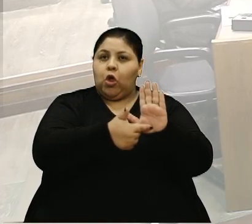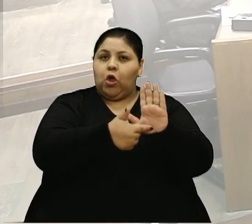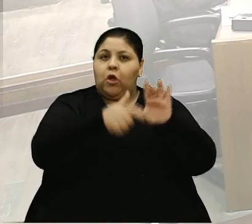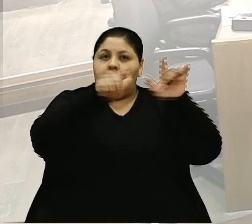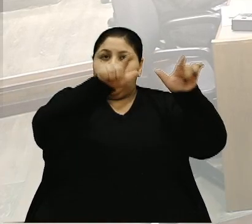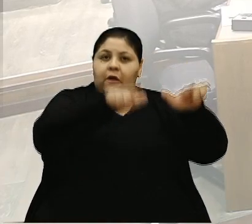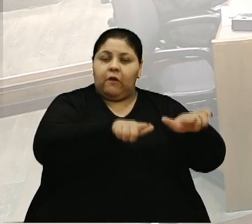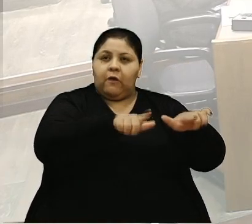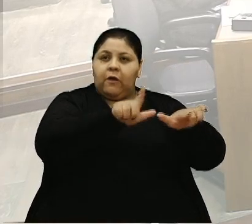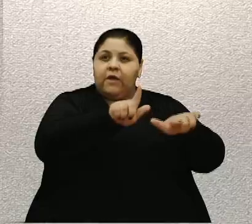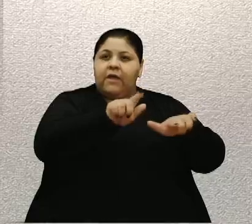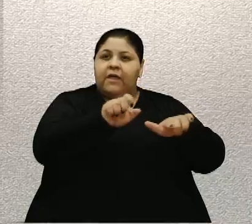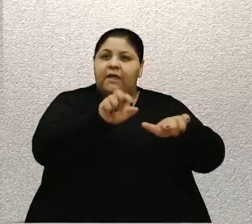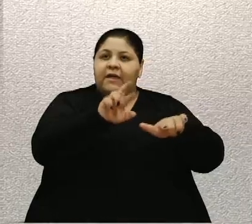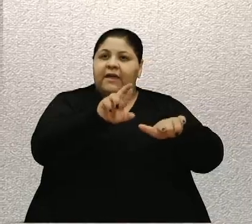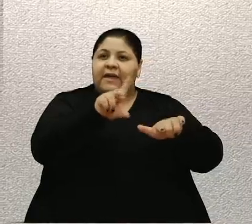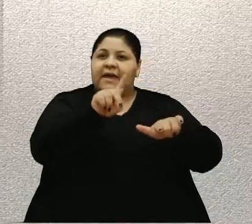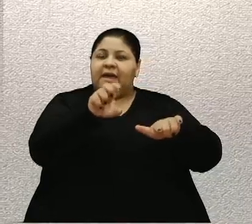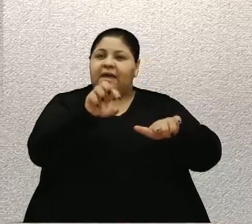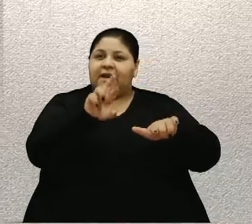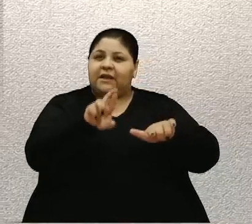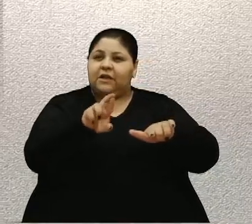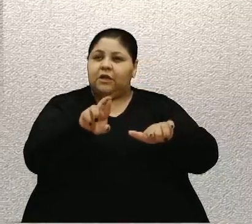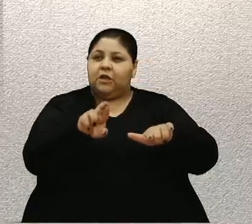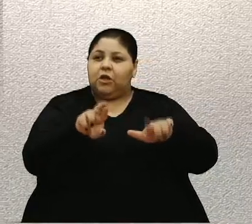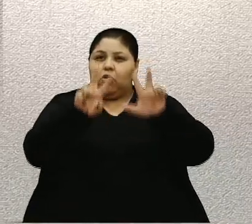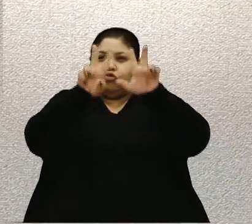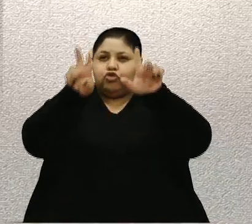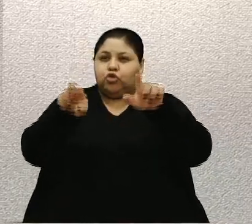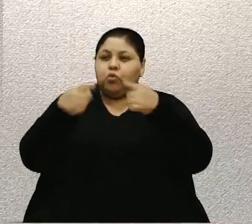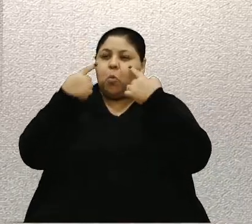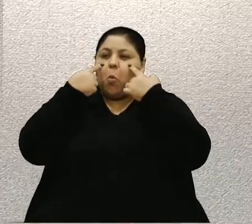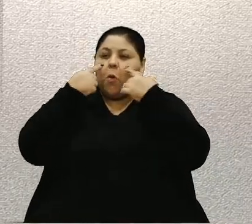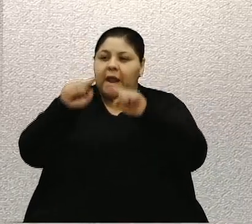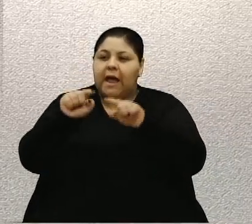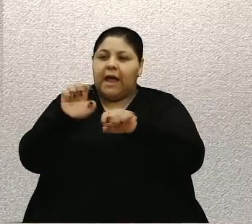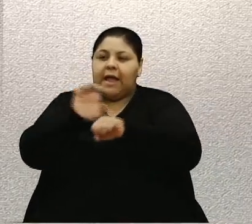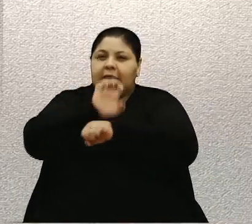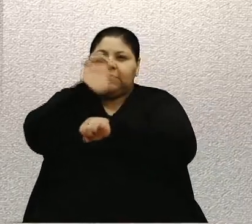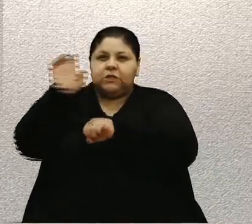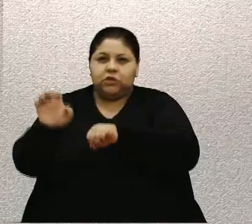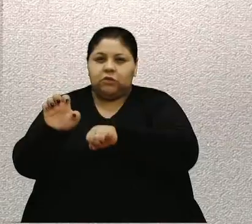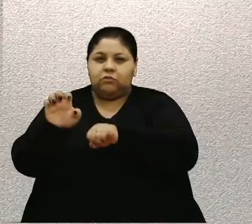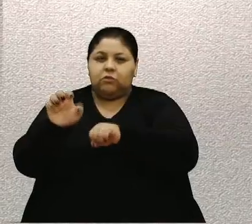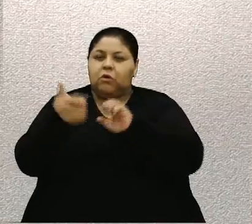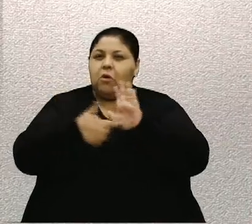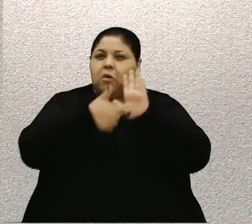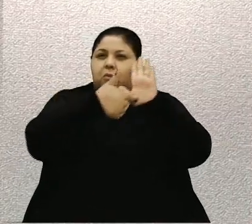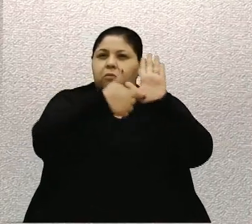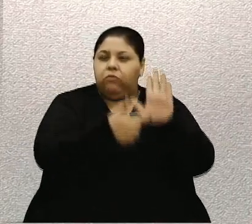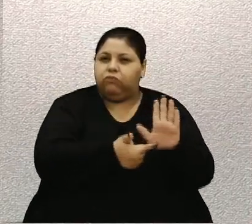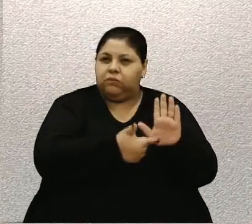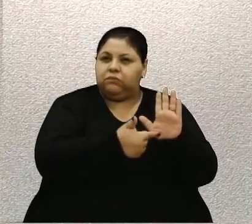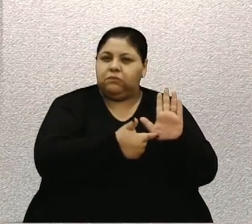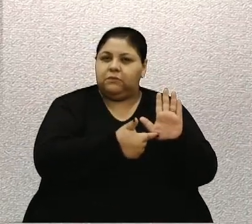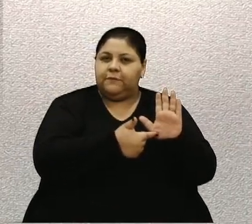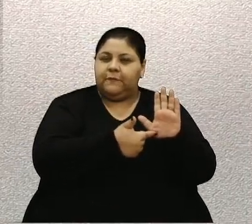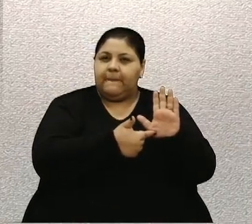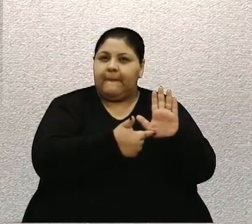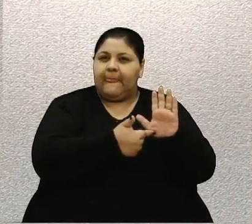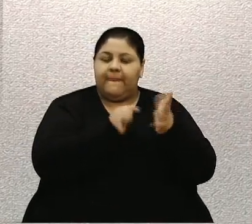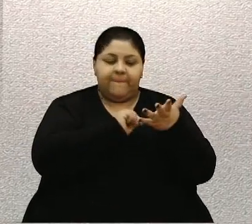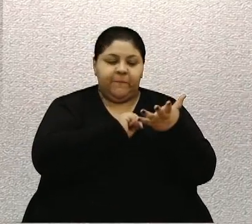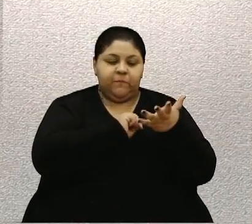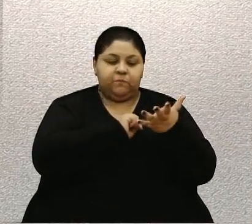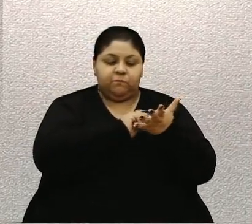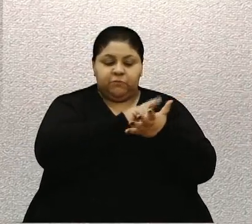Bornheim, intitulada Um Olhar Estrangeiro. É uma mostra vamos dizer assim, de